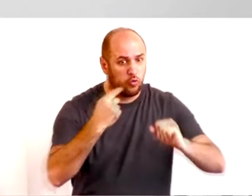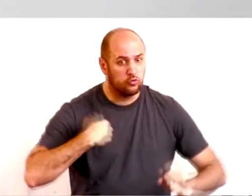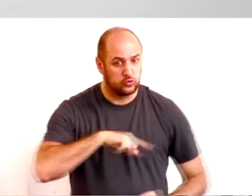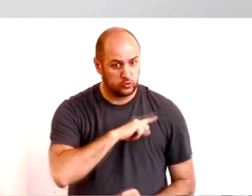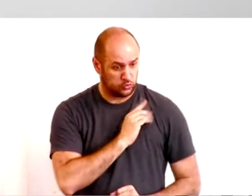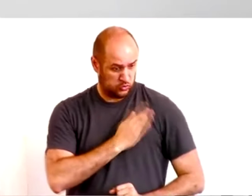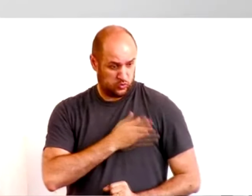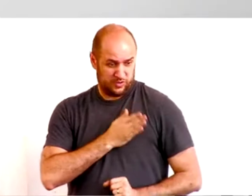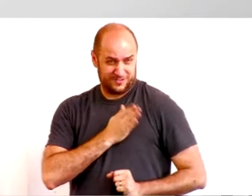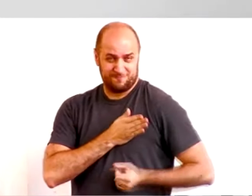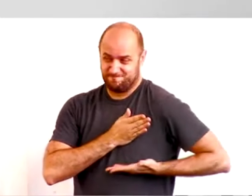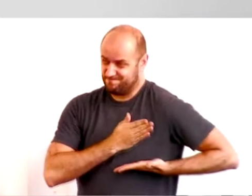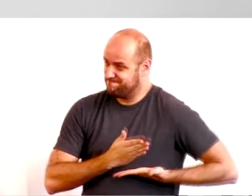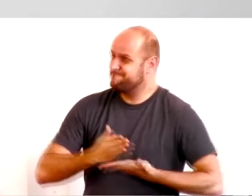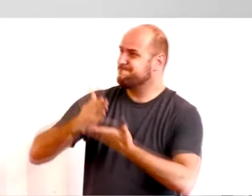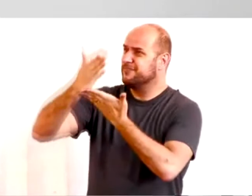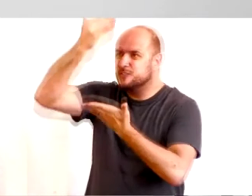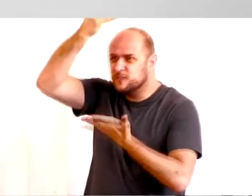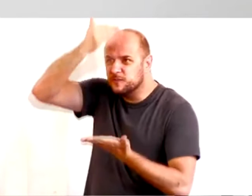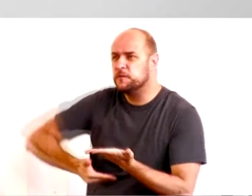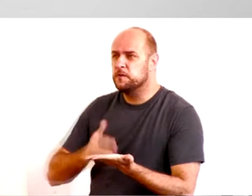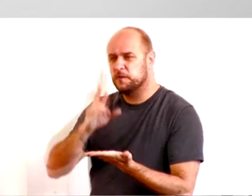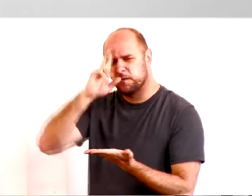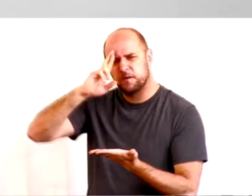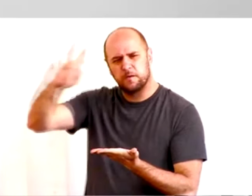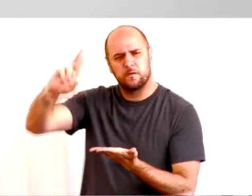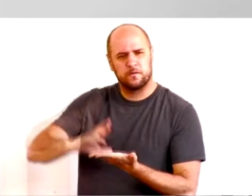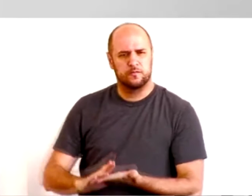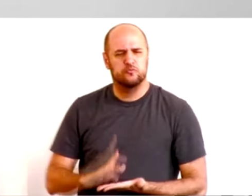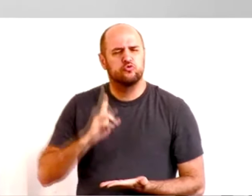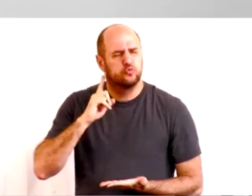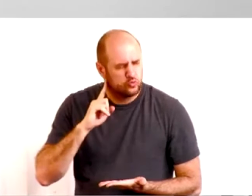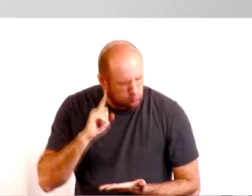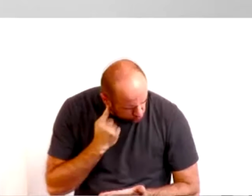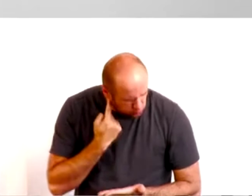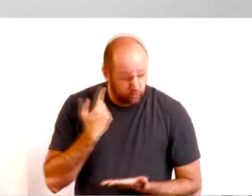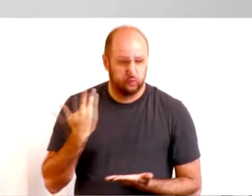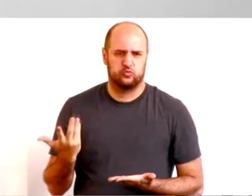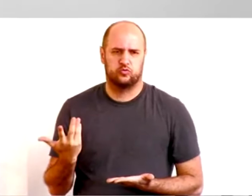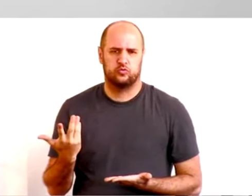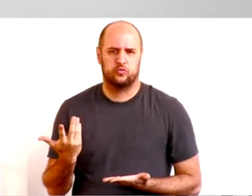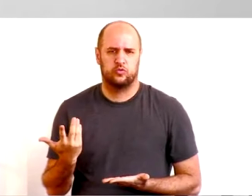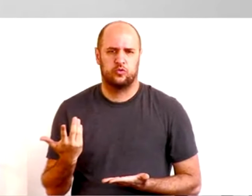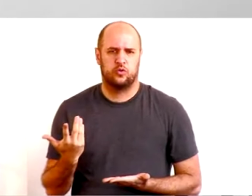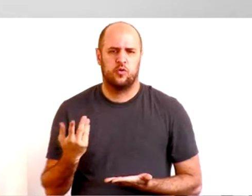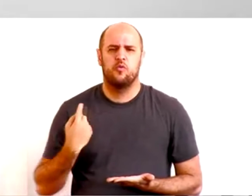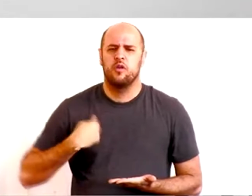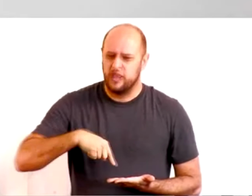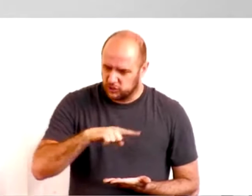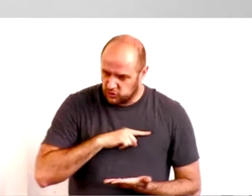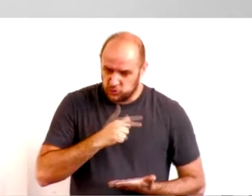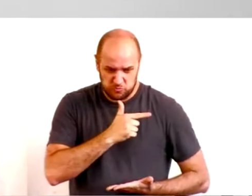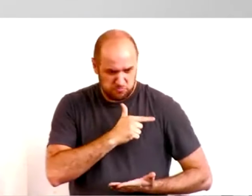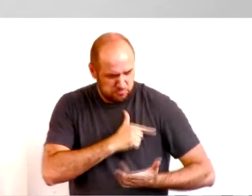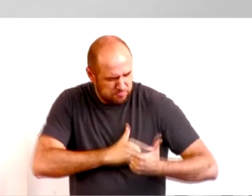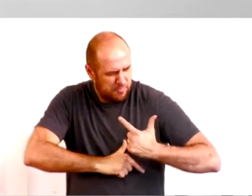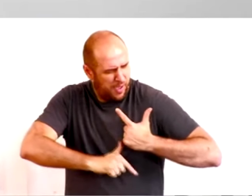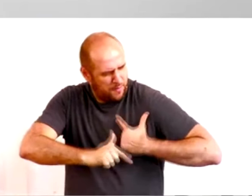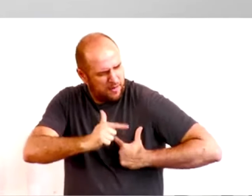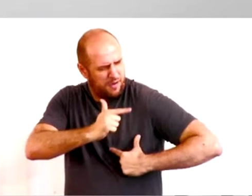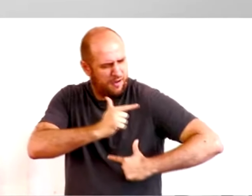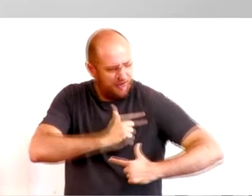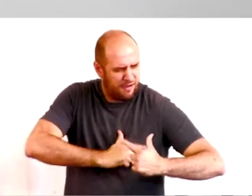corações diante de Deus, somos impuros e estamos sendo purificados pela